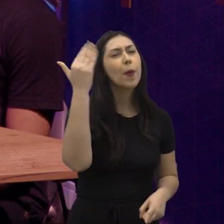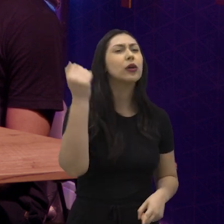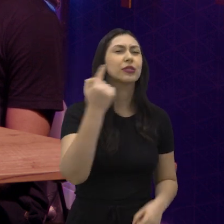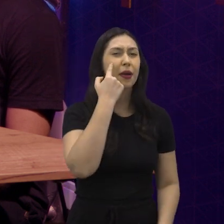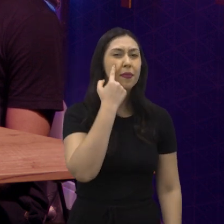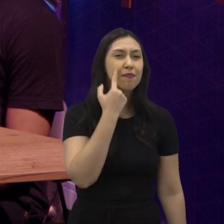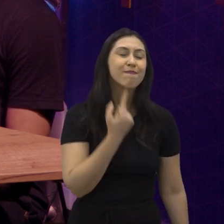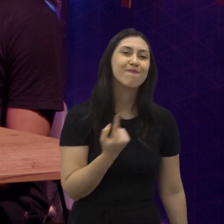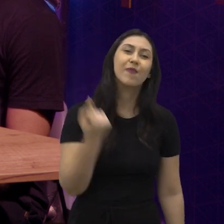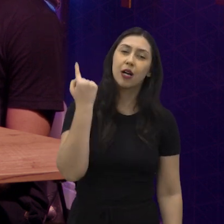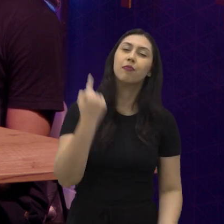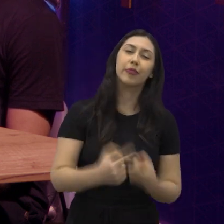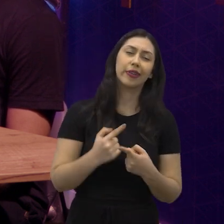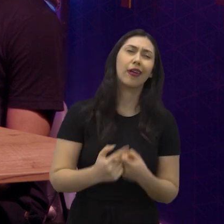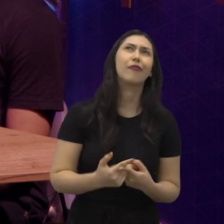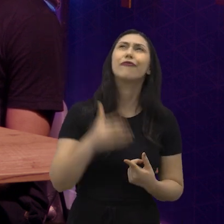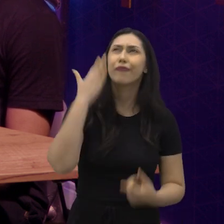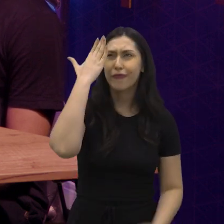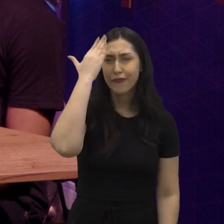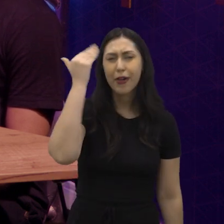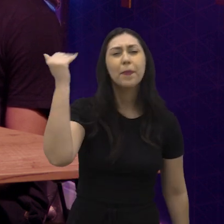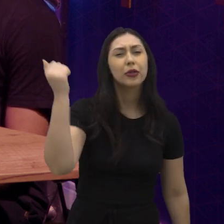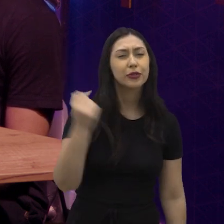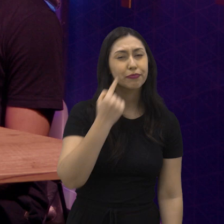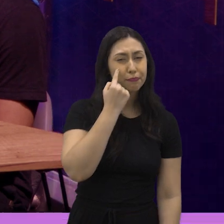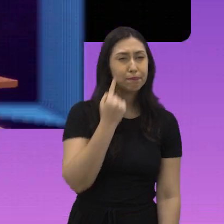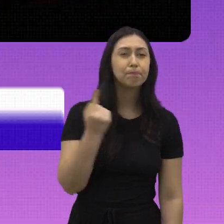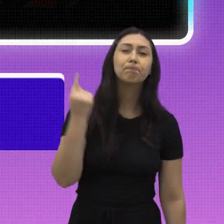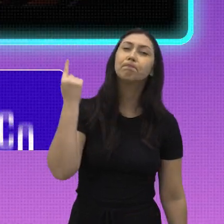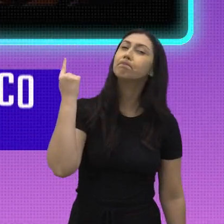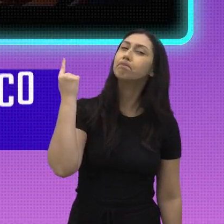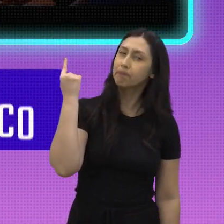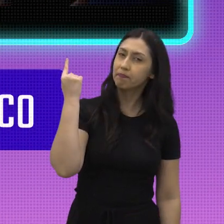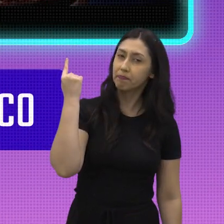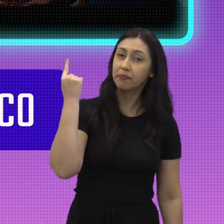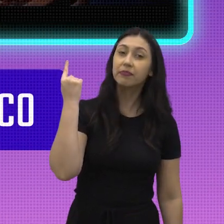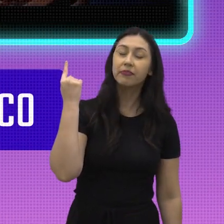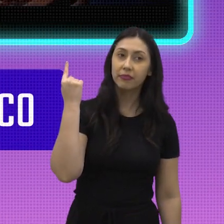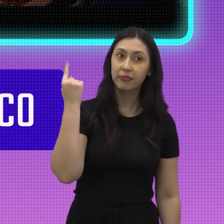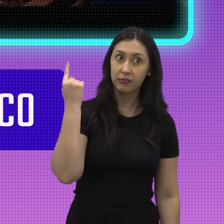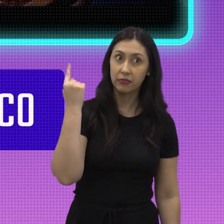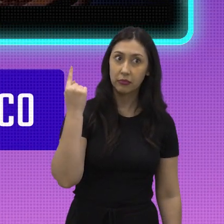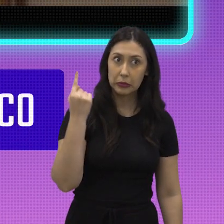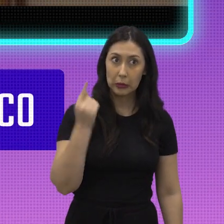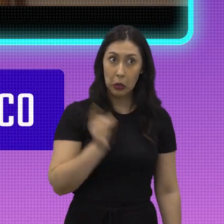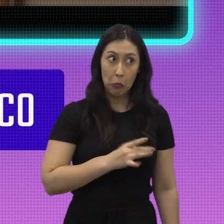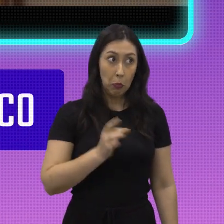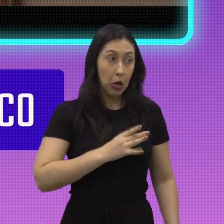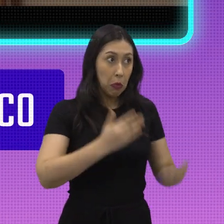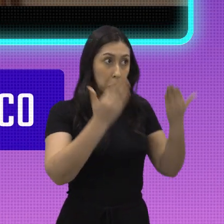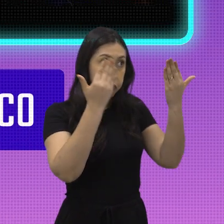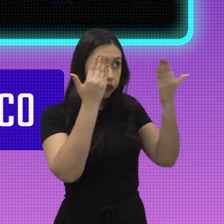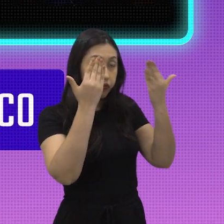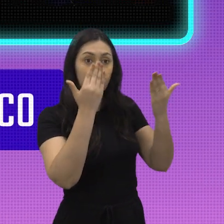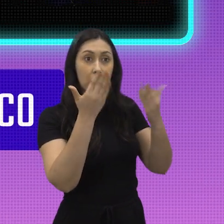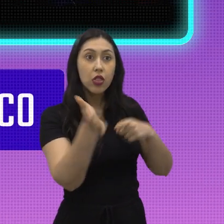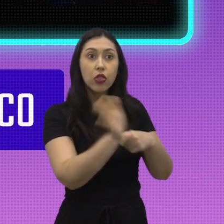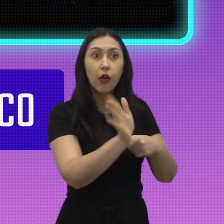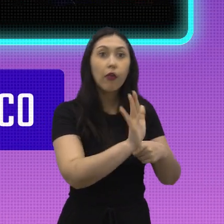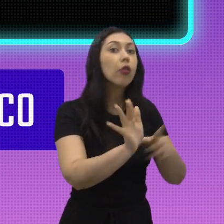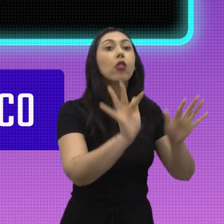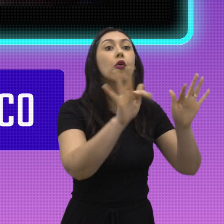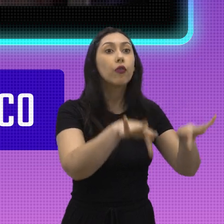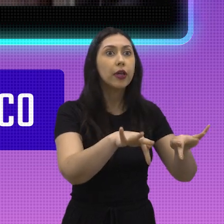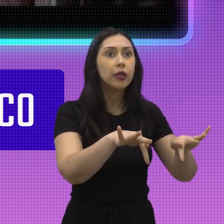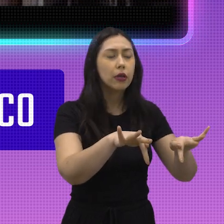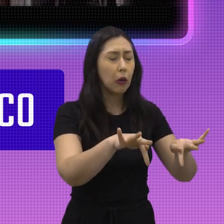pode colocar como clássico, porque vai se tornar um clássico. Por exemplo, Corra, que é um terror super psicológico. No final do filme, né, tem